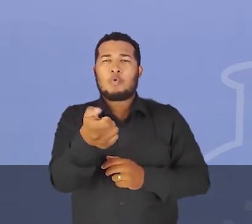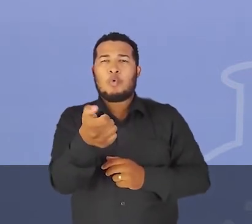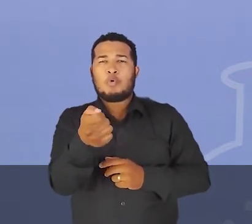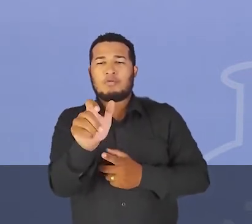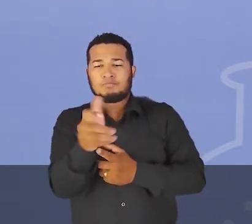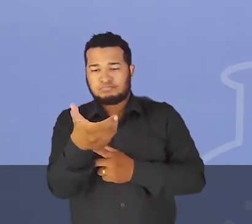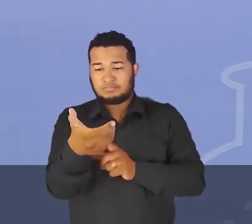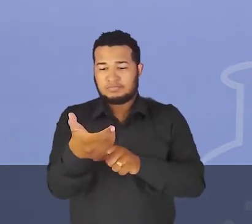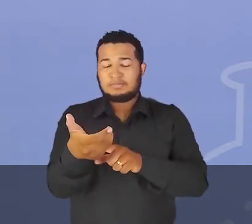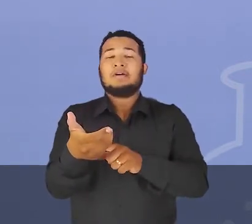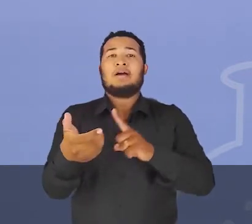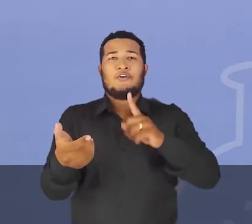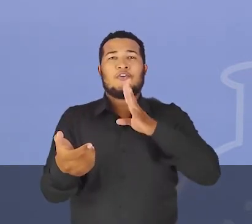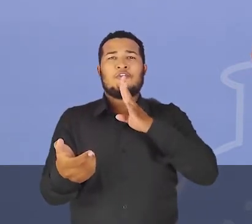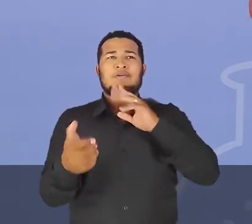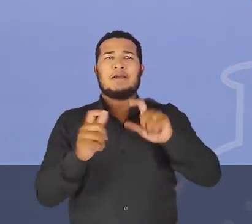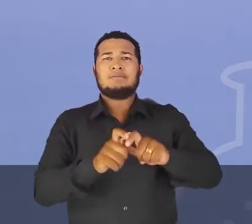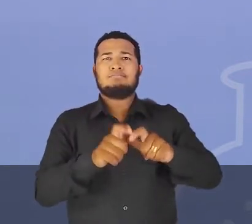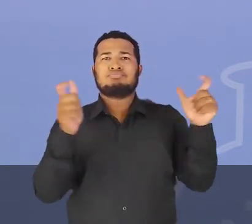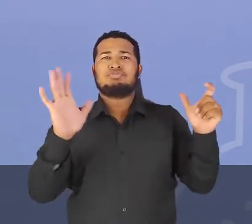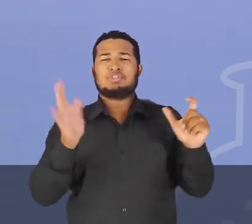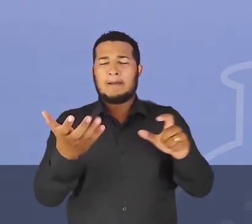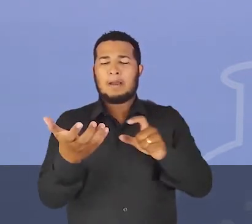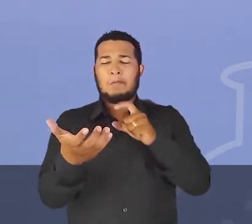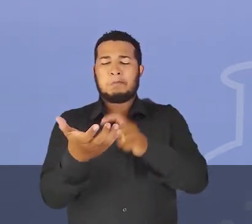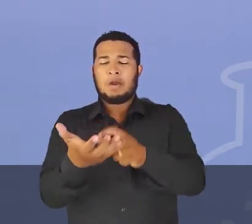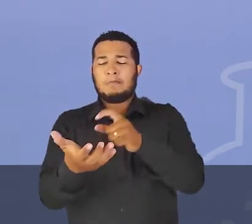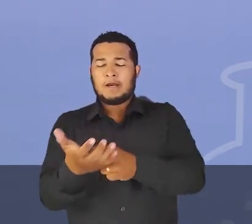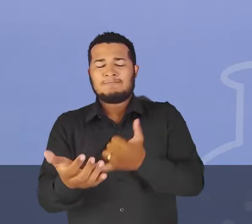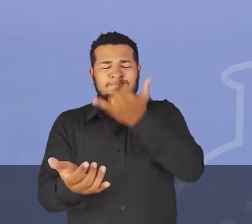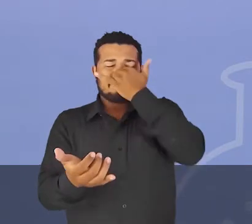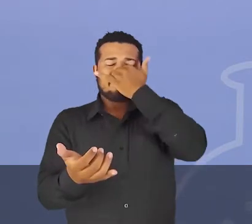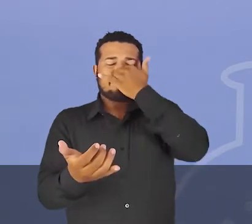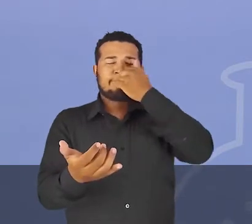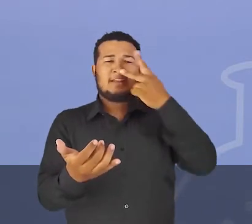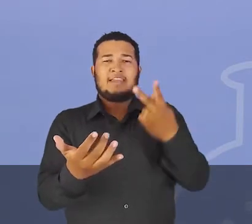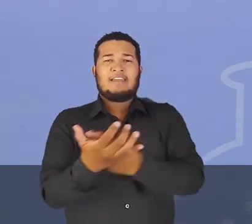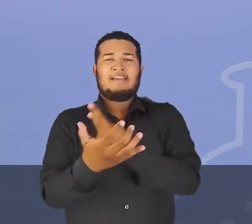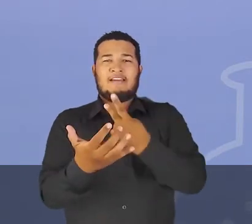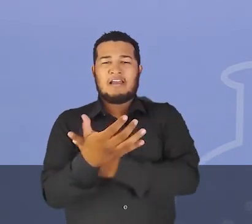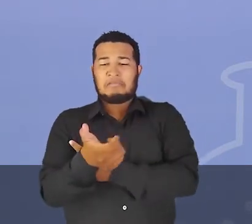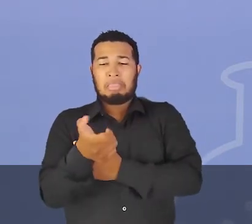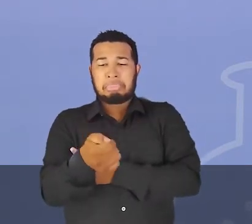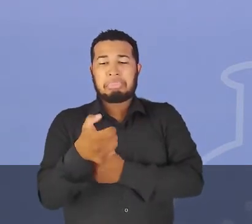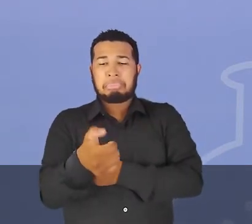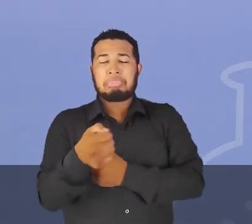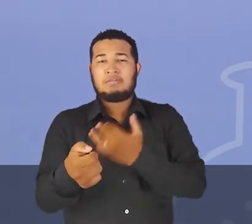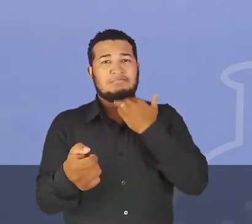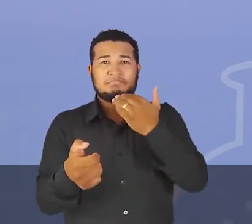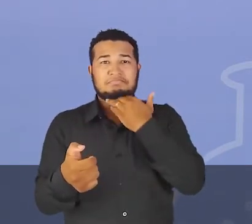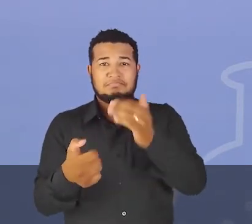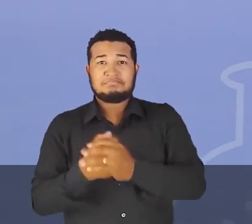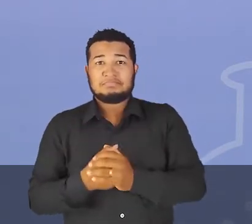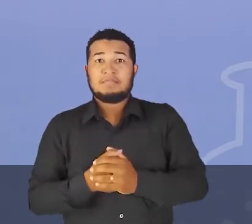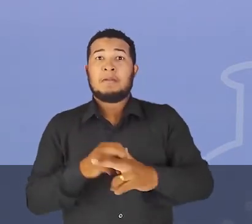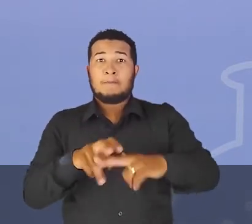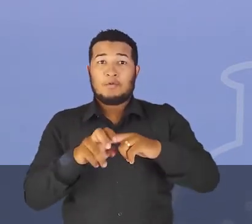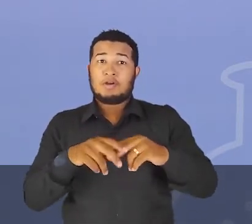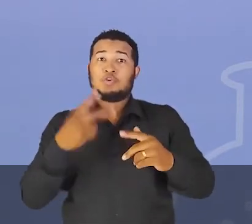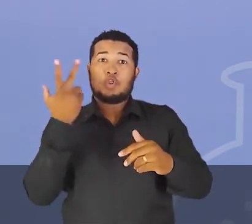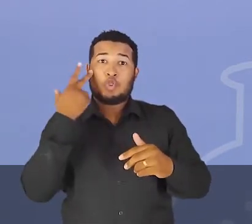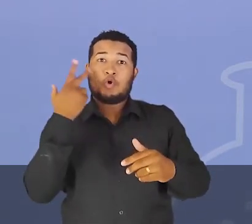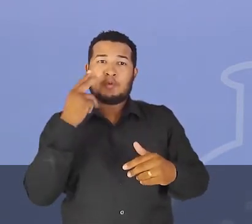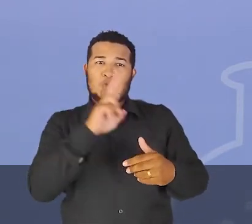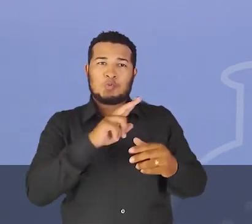ter acontecido com a maioria de nós, né, conectar a pilha errada e o equipamento não liga. Isso porque a pilha comum que a gente